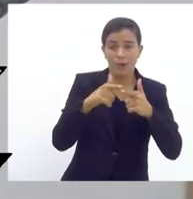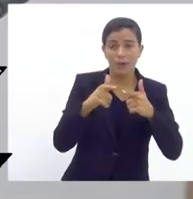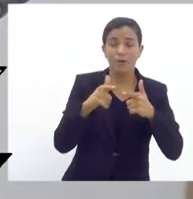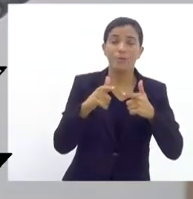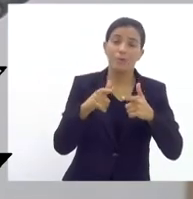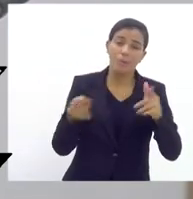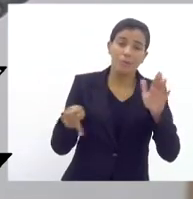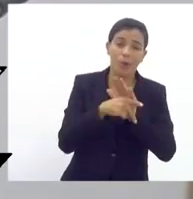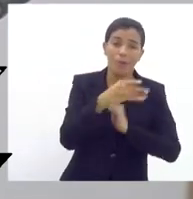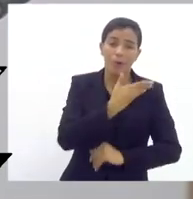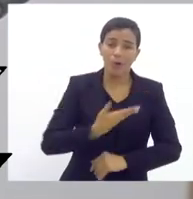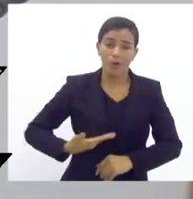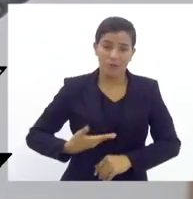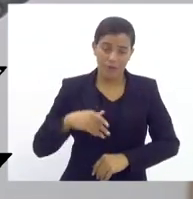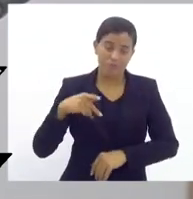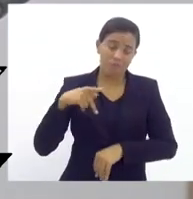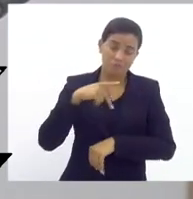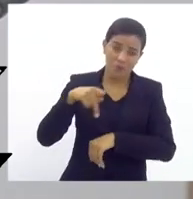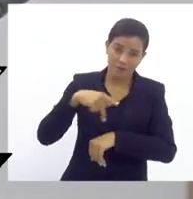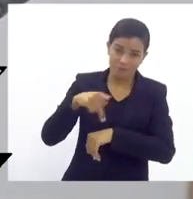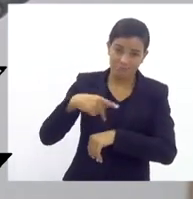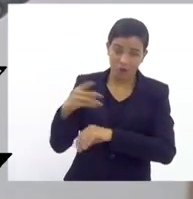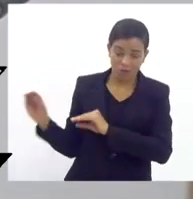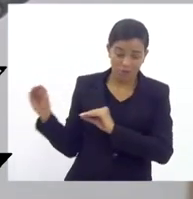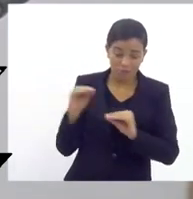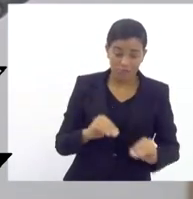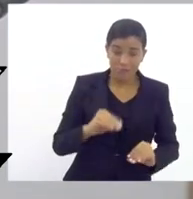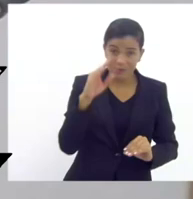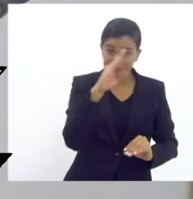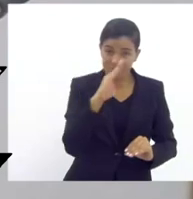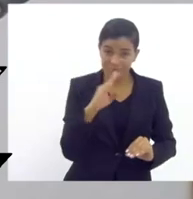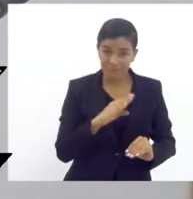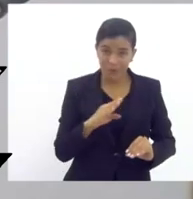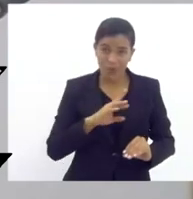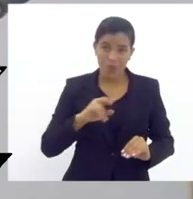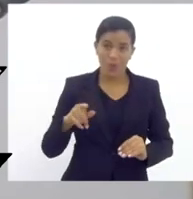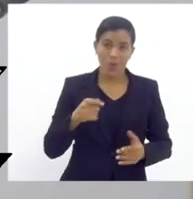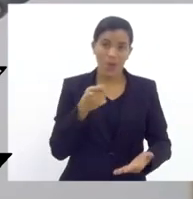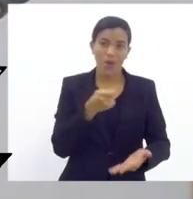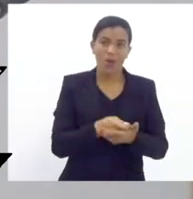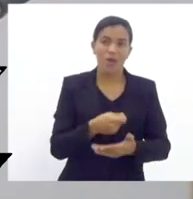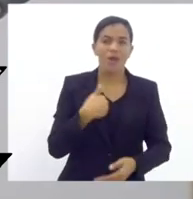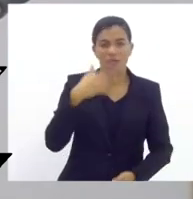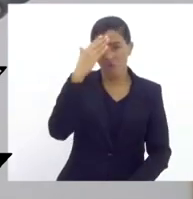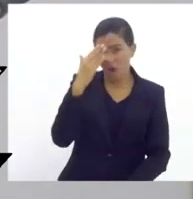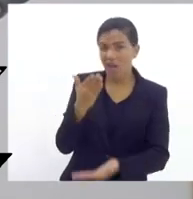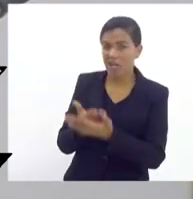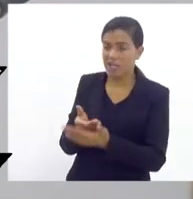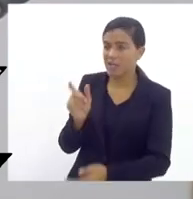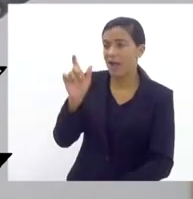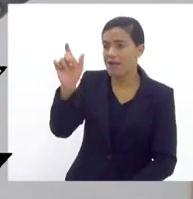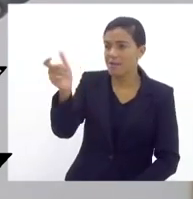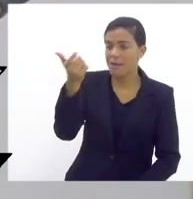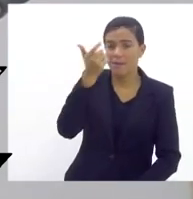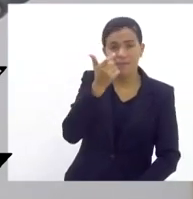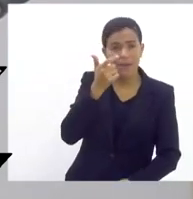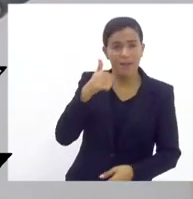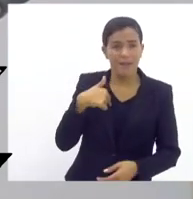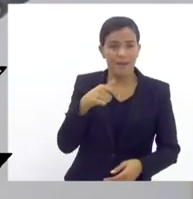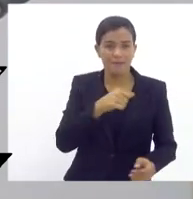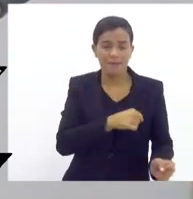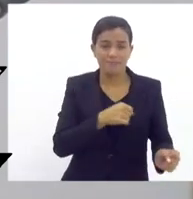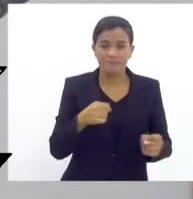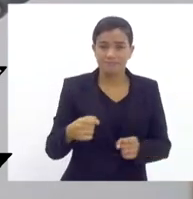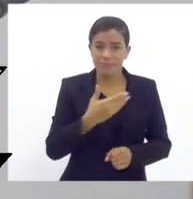governo do país deles então quando chegar aqui não é obrigatório de ser Ah vou acreditar na parábola do Estado